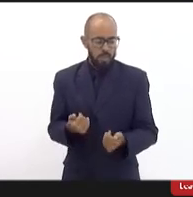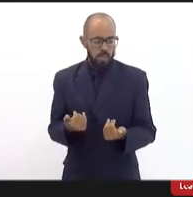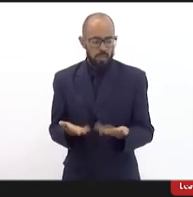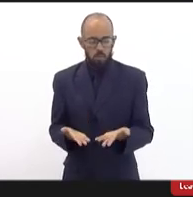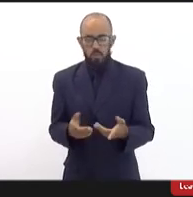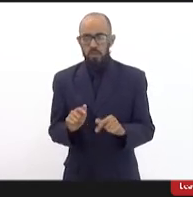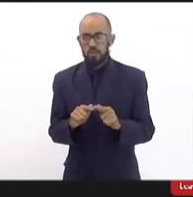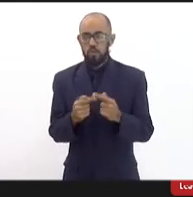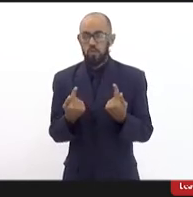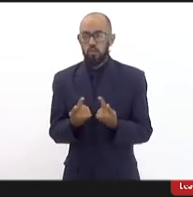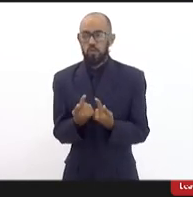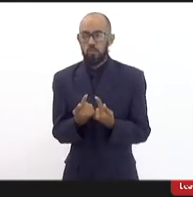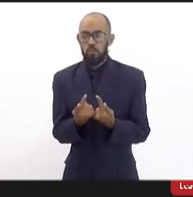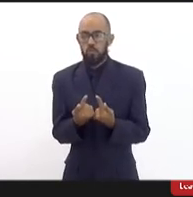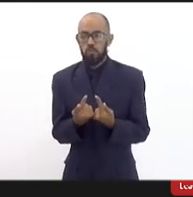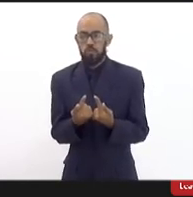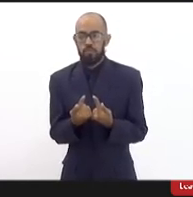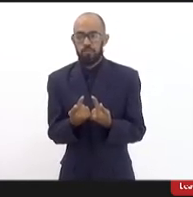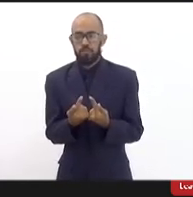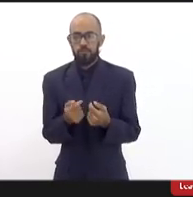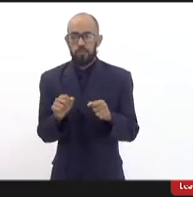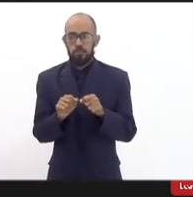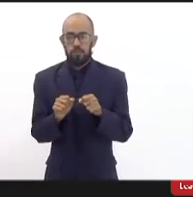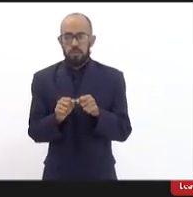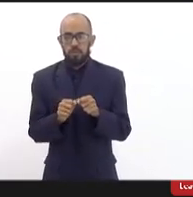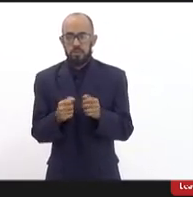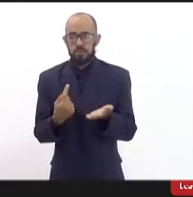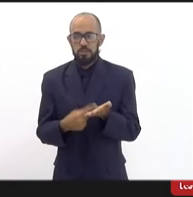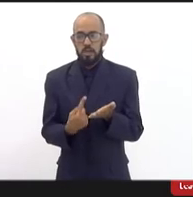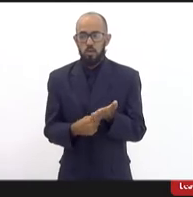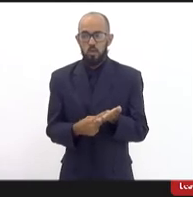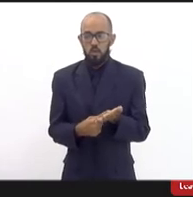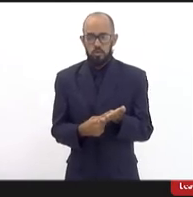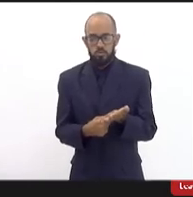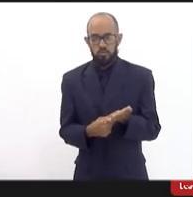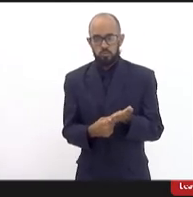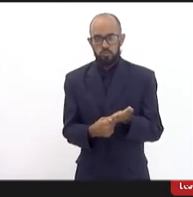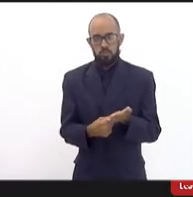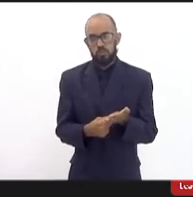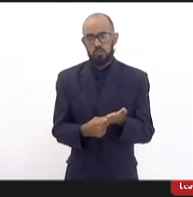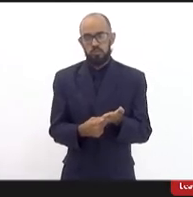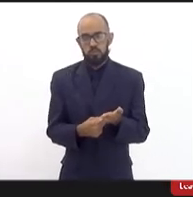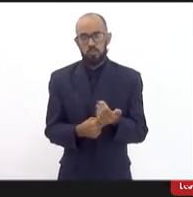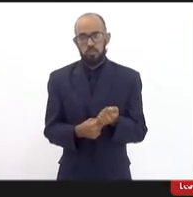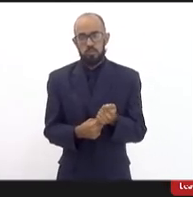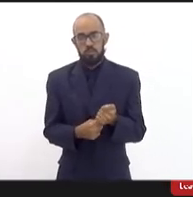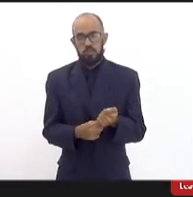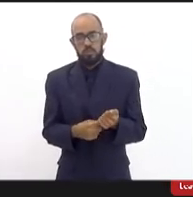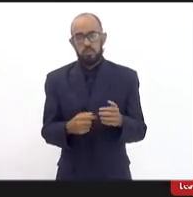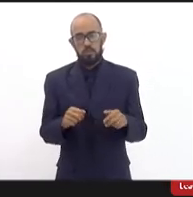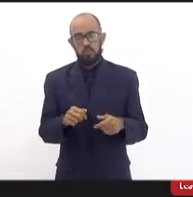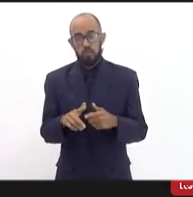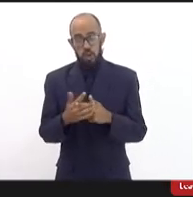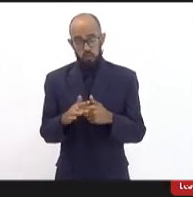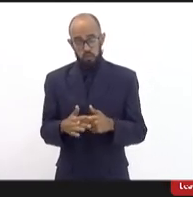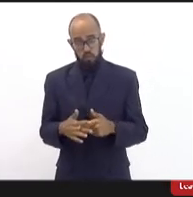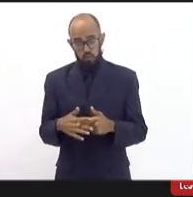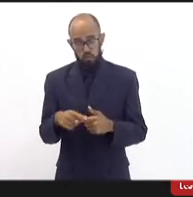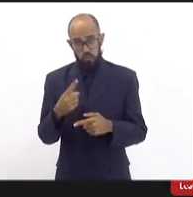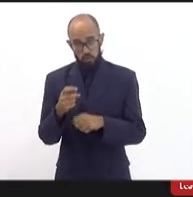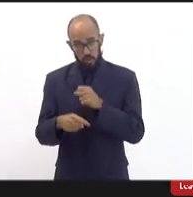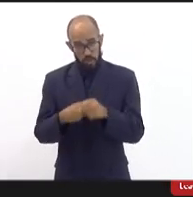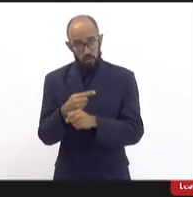esse grupo que faz esses acordos, que negociam esses reajustes anuais e